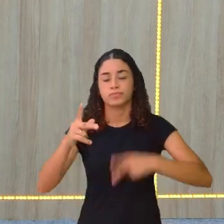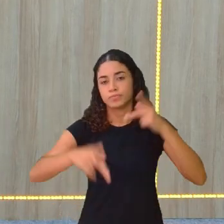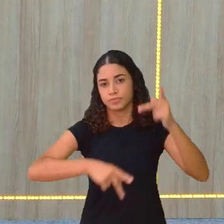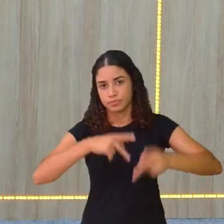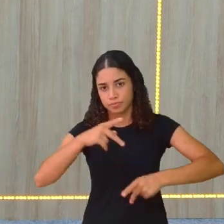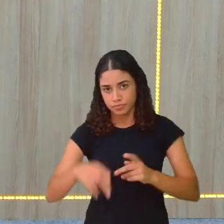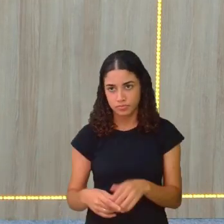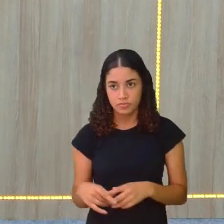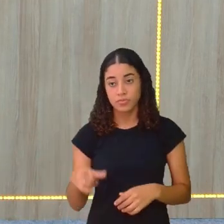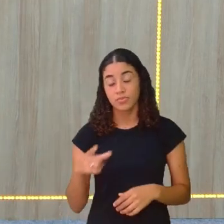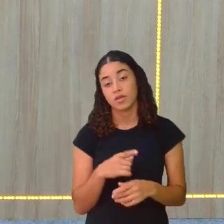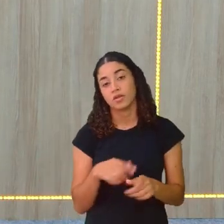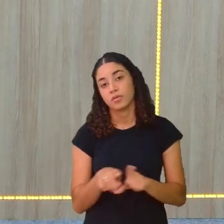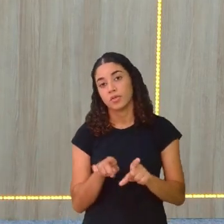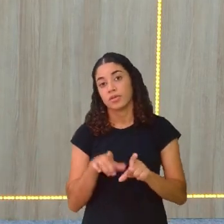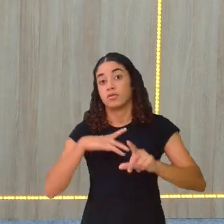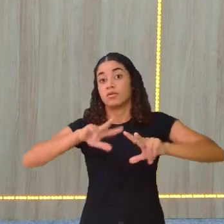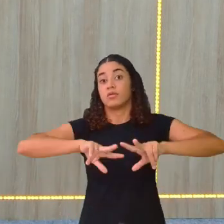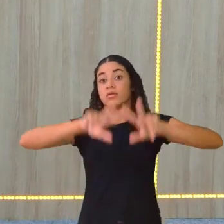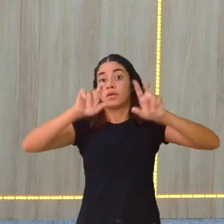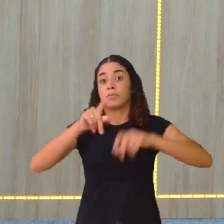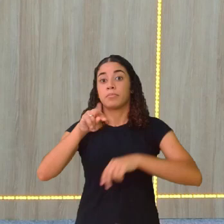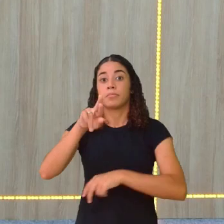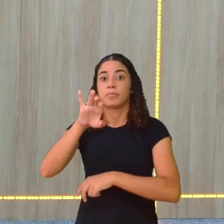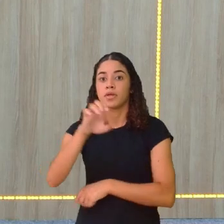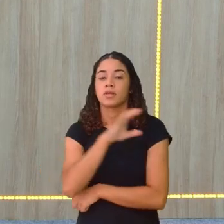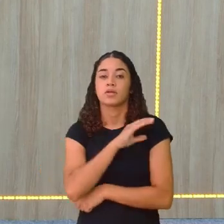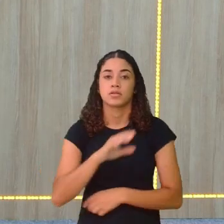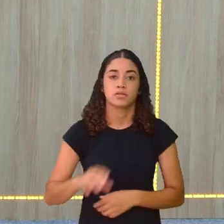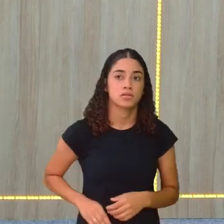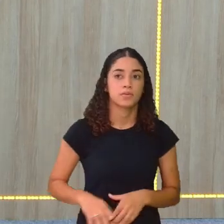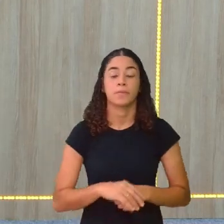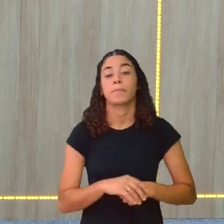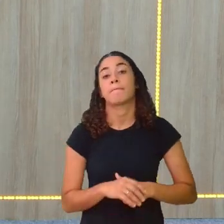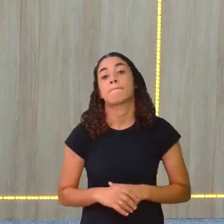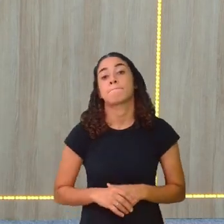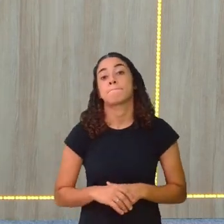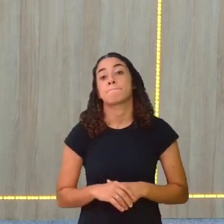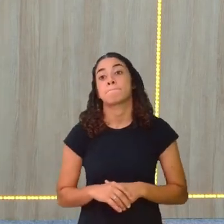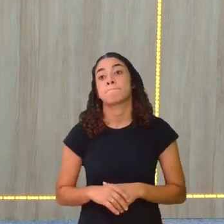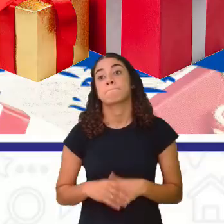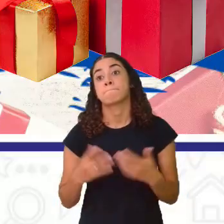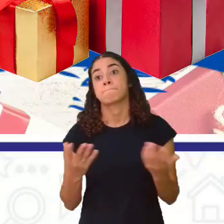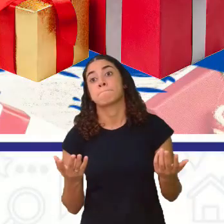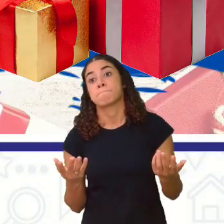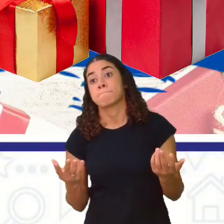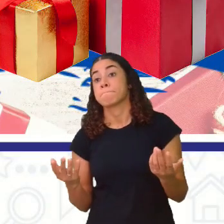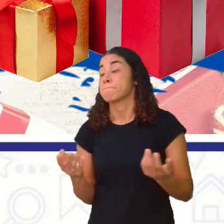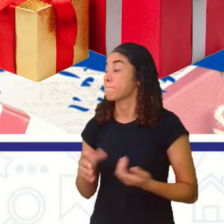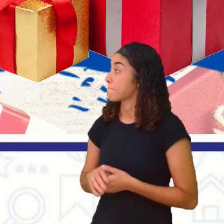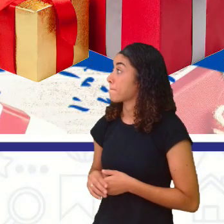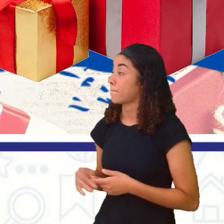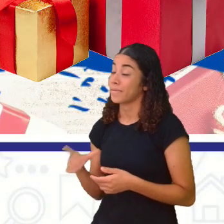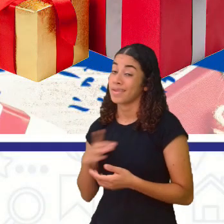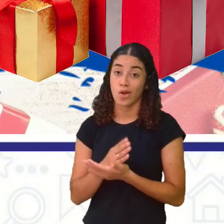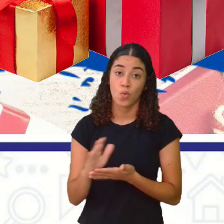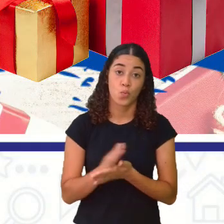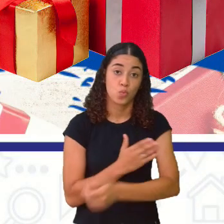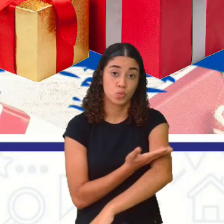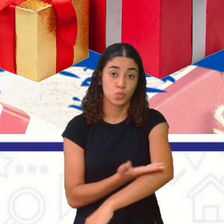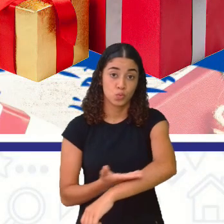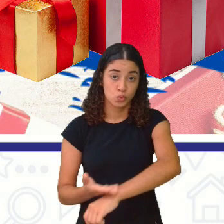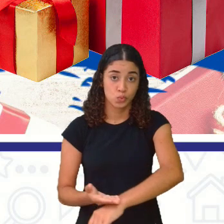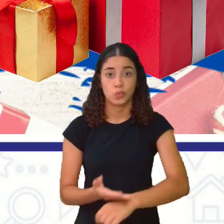temas pré-cristãos, né? Ou temas até seculares, né? E a gente traz aí, ó, professora, alguns costumes